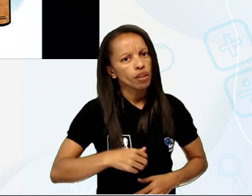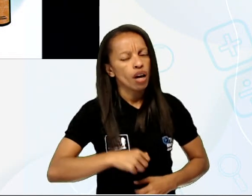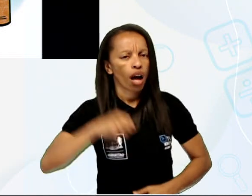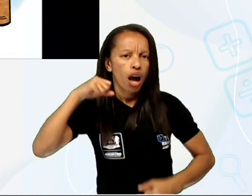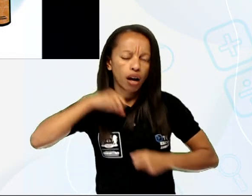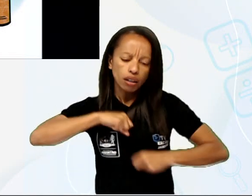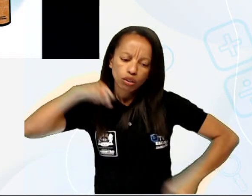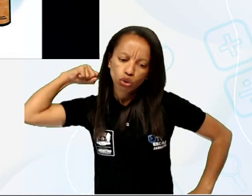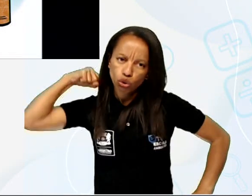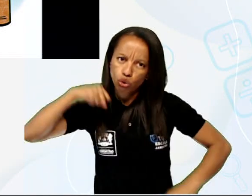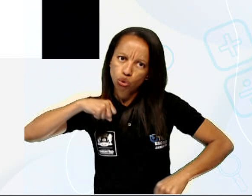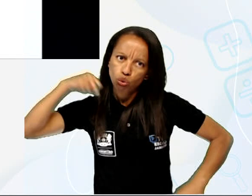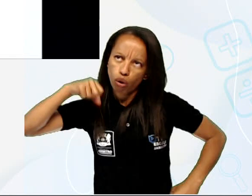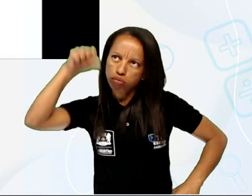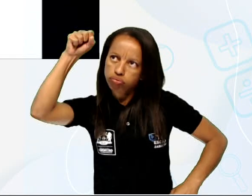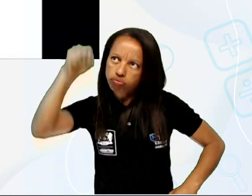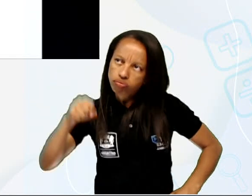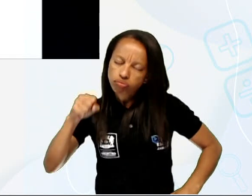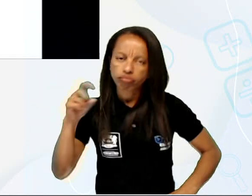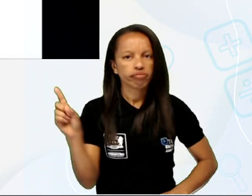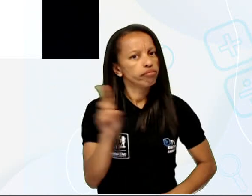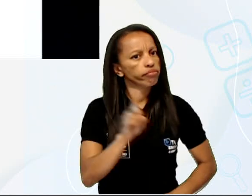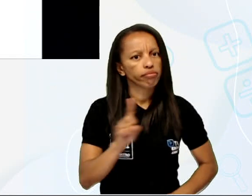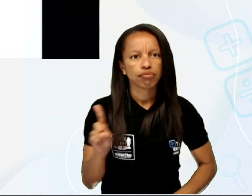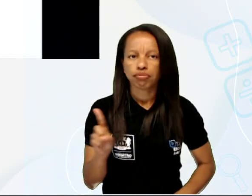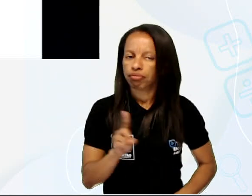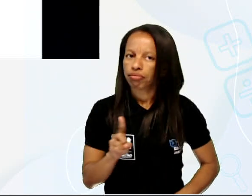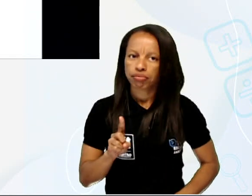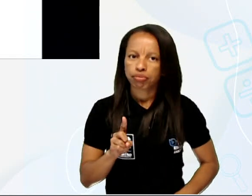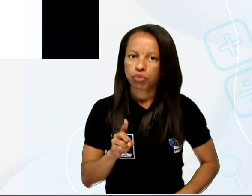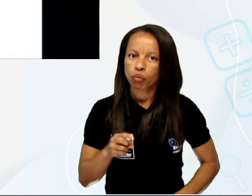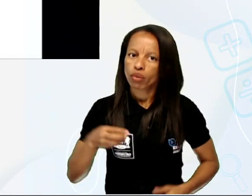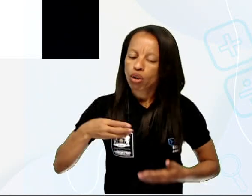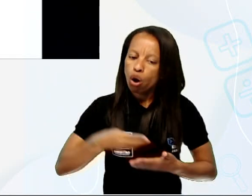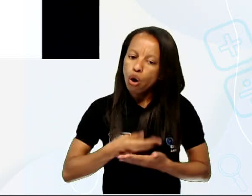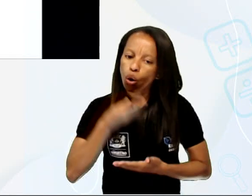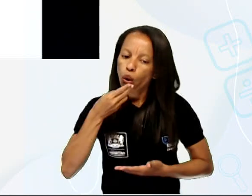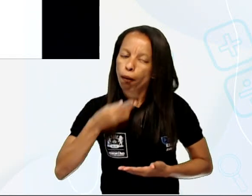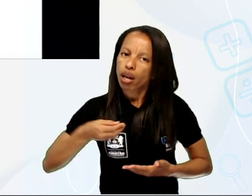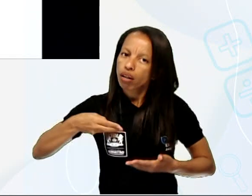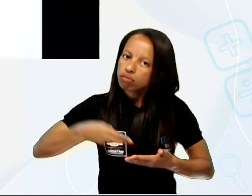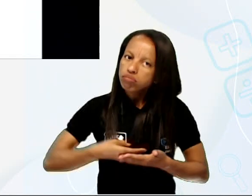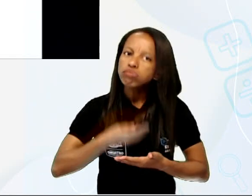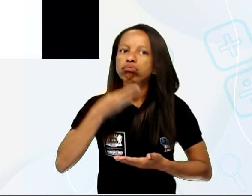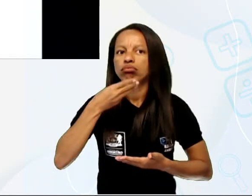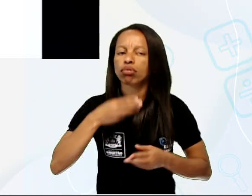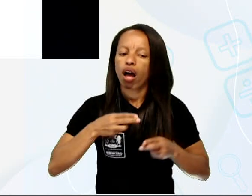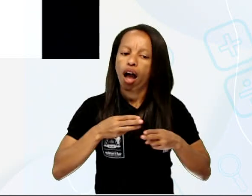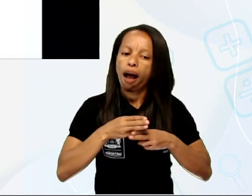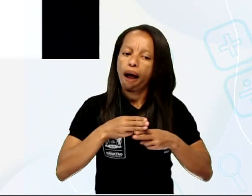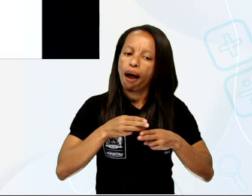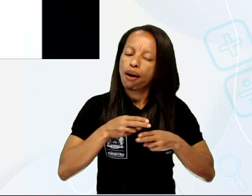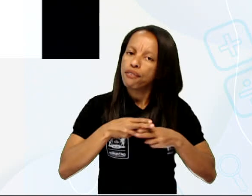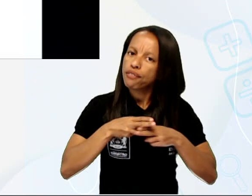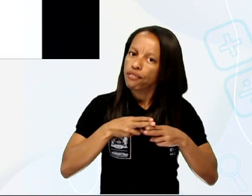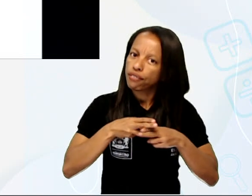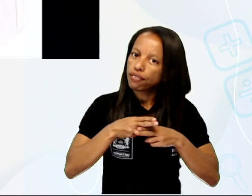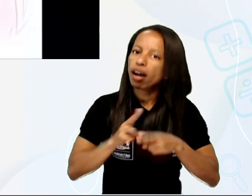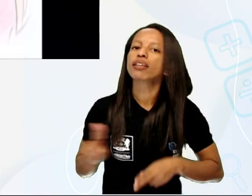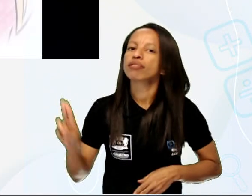pendurada para não puxar. Com os talheres não pode brincar. E a faca sem ponta eu devo